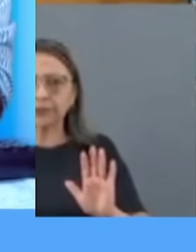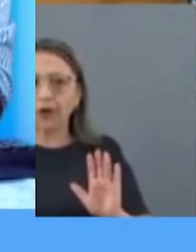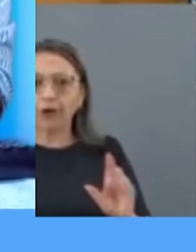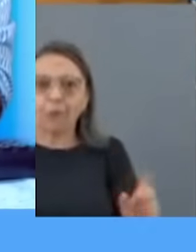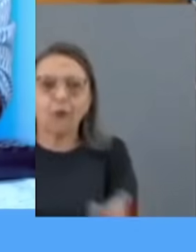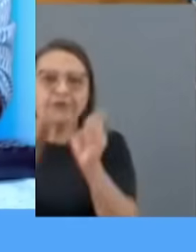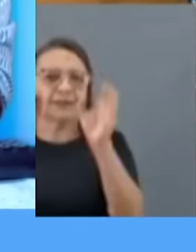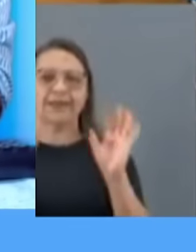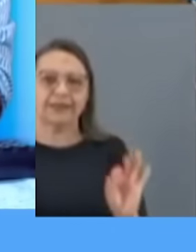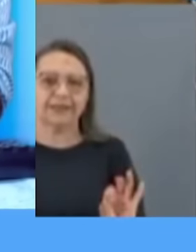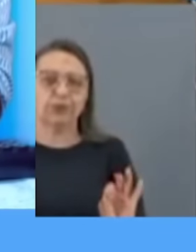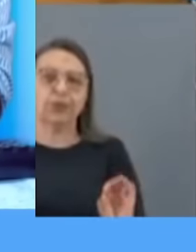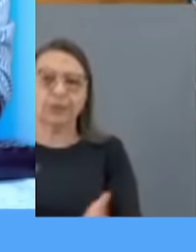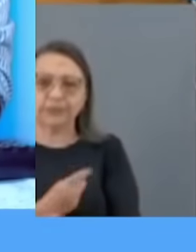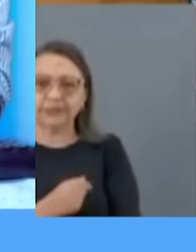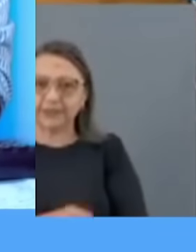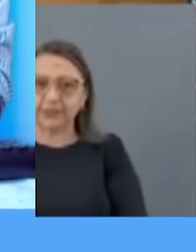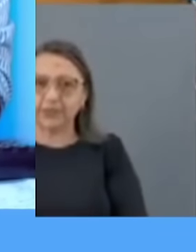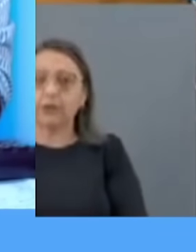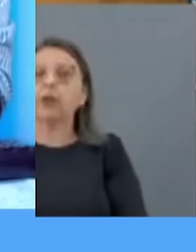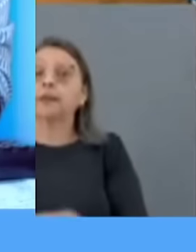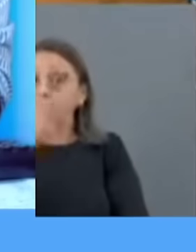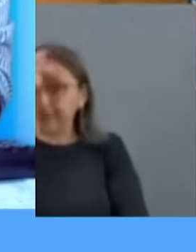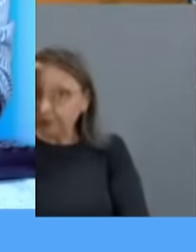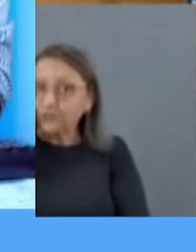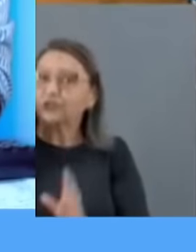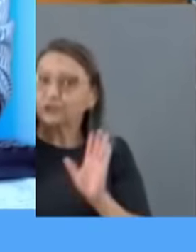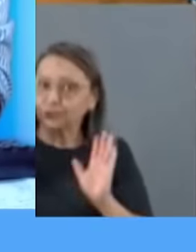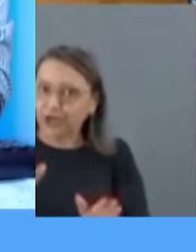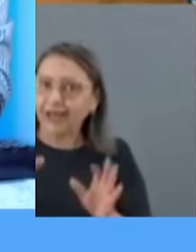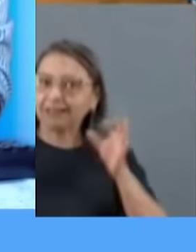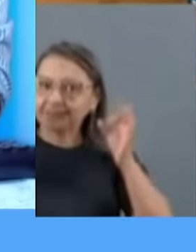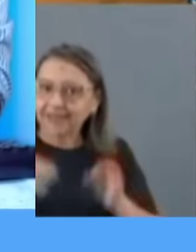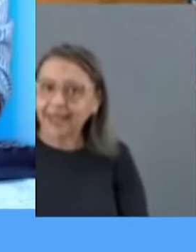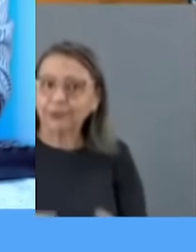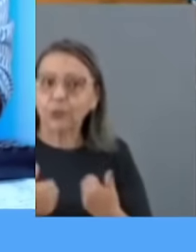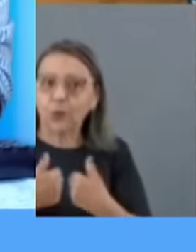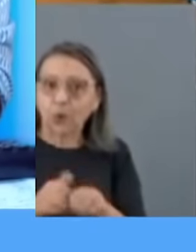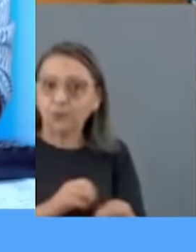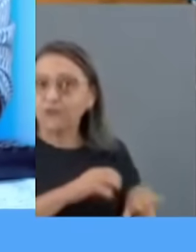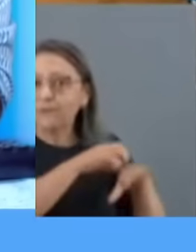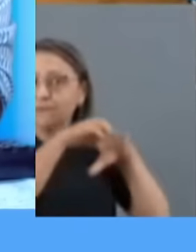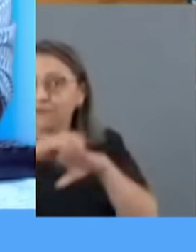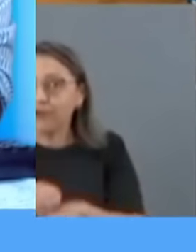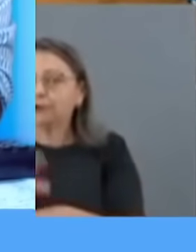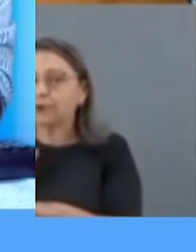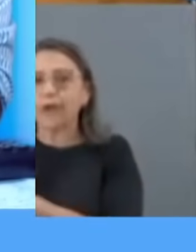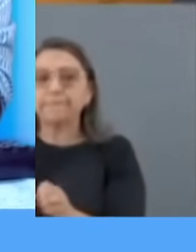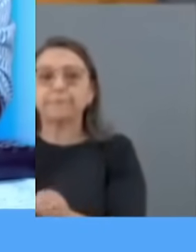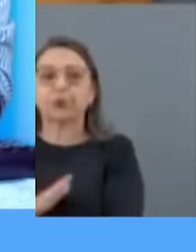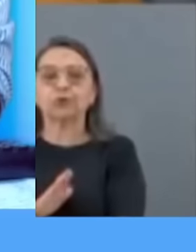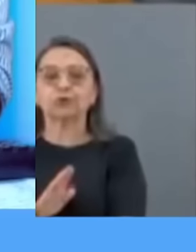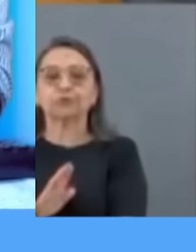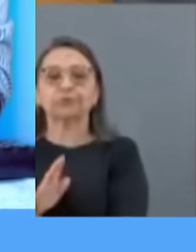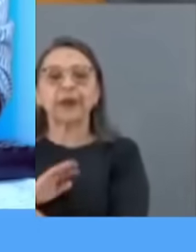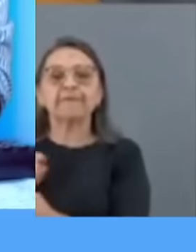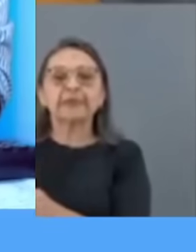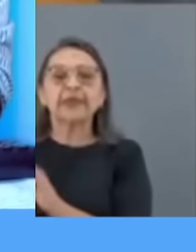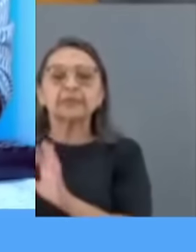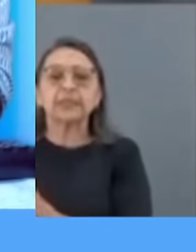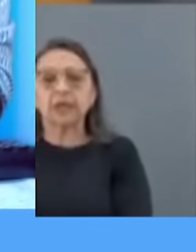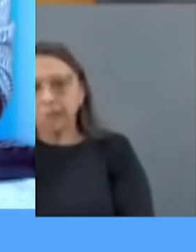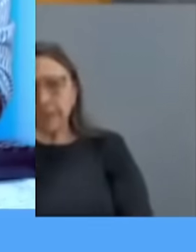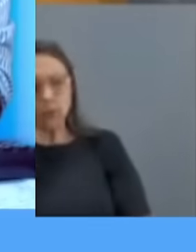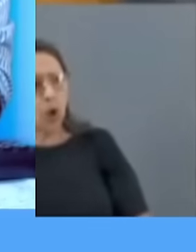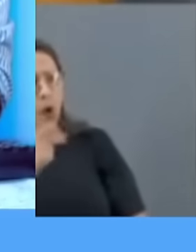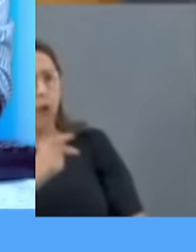coincidências do que aconteceu nisso. Eles vieram, esses vândalos, para agir dessa forma, e os comandantes agiram muito mal.